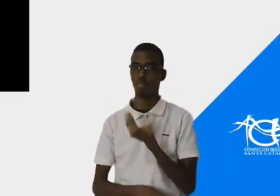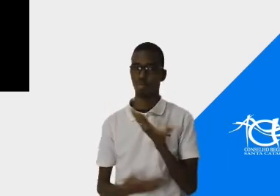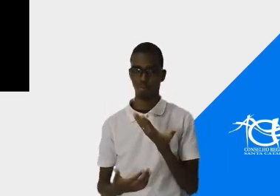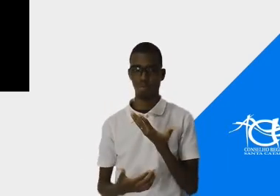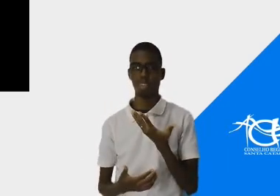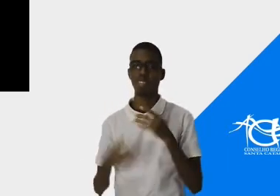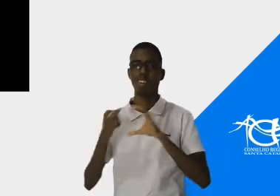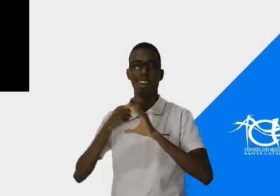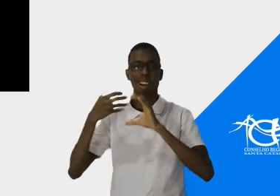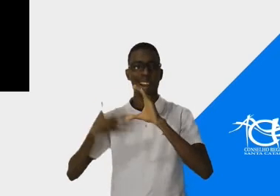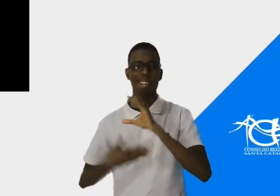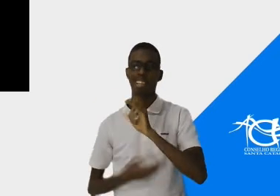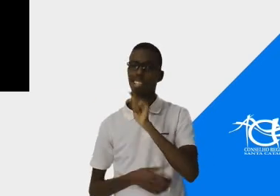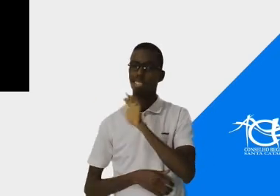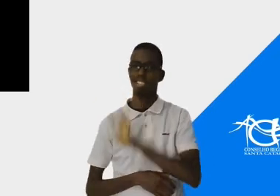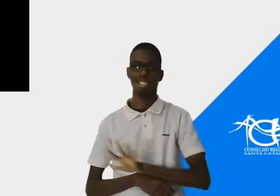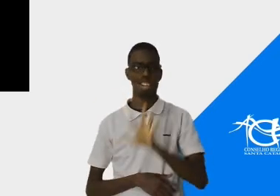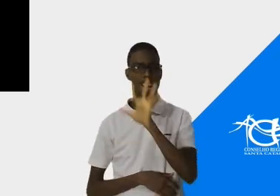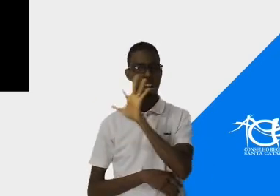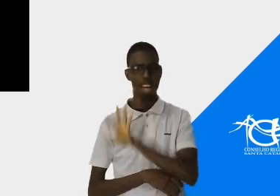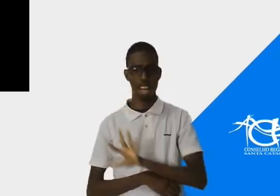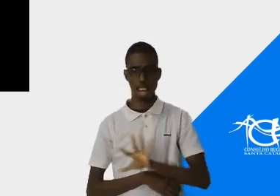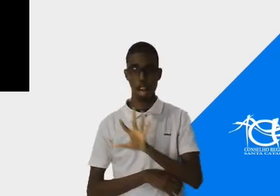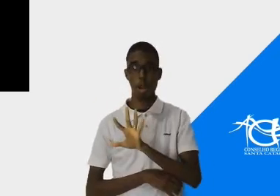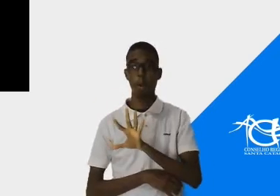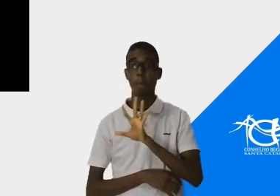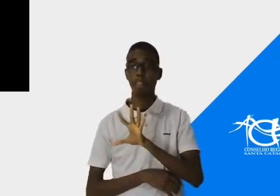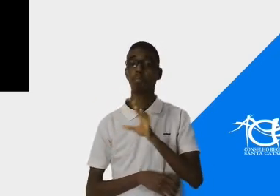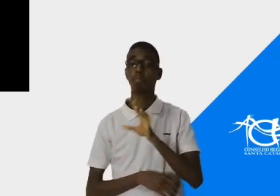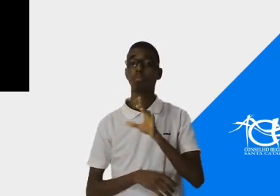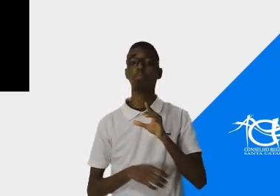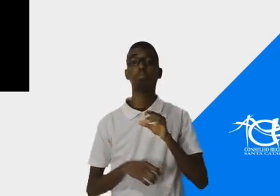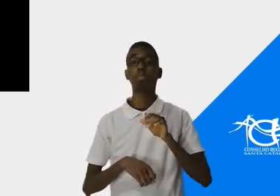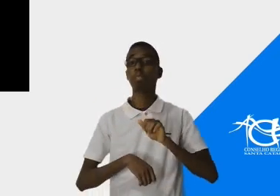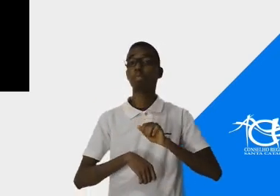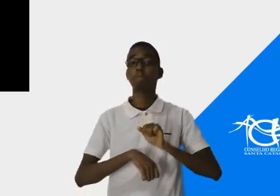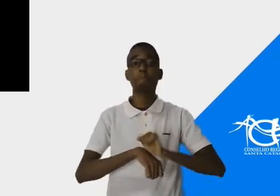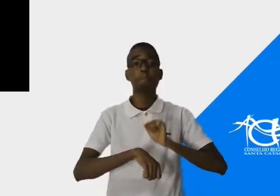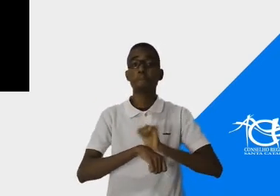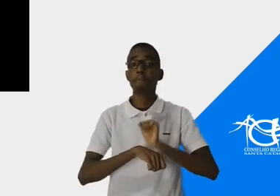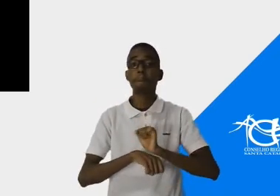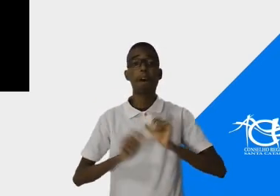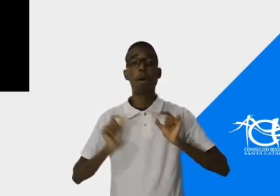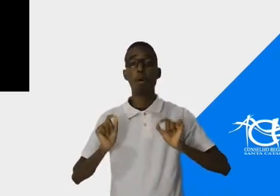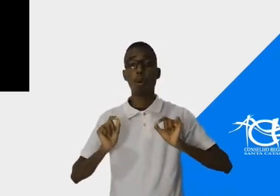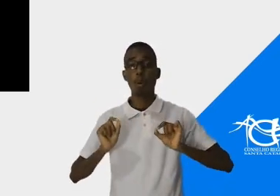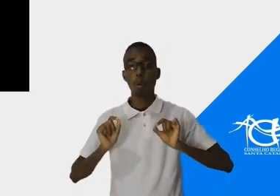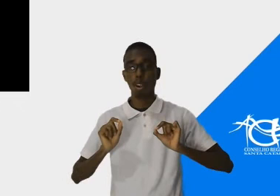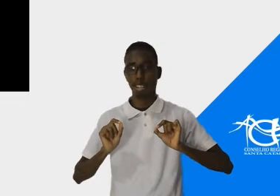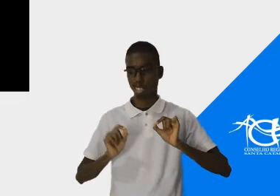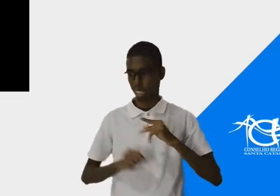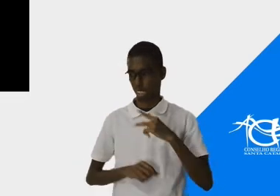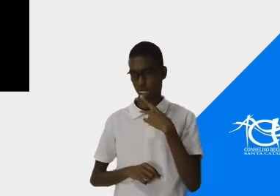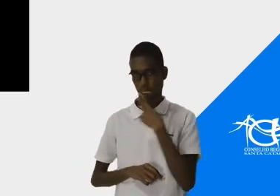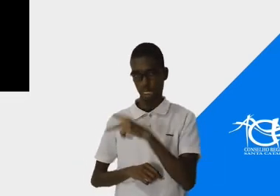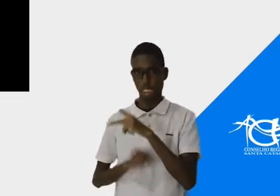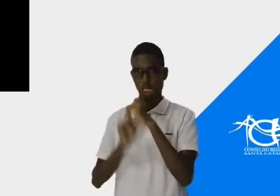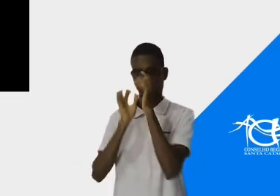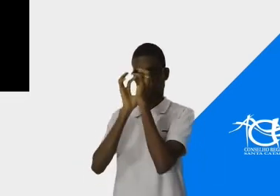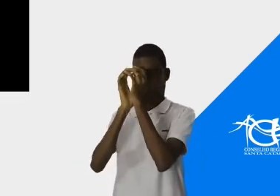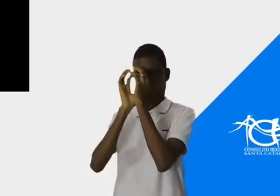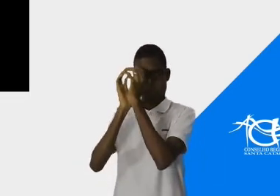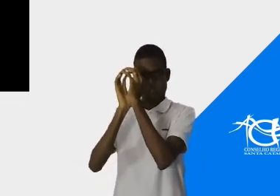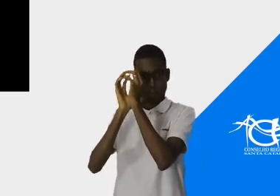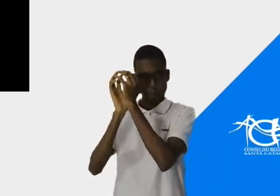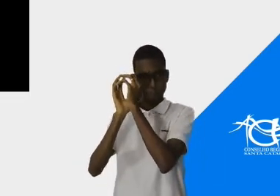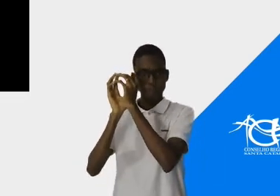Então, o que se espera? Né? Se espera que isso seja uma disfunção de áreas motoras suplementares do lobo frontal